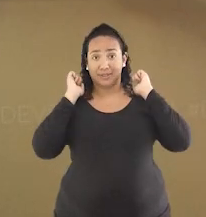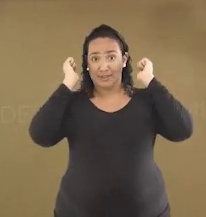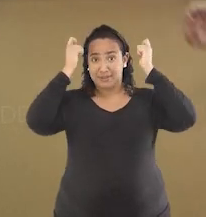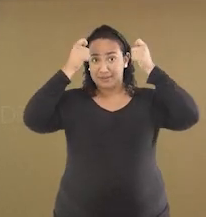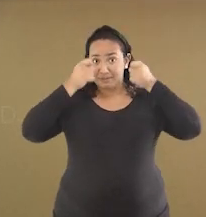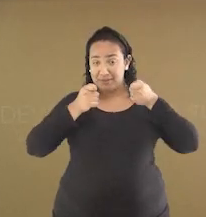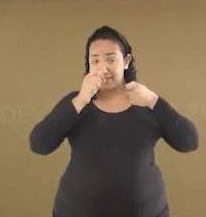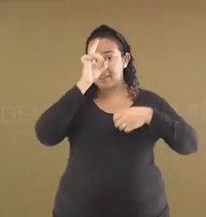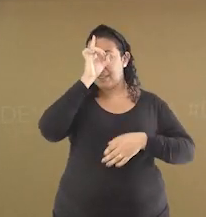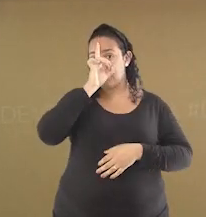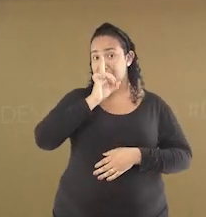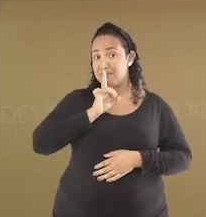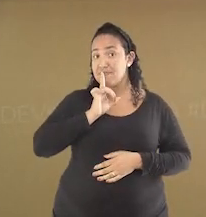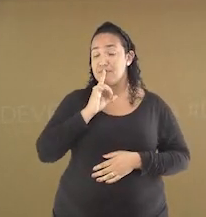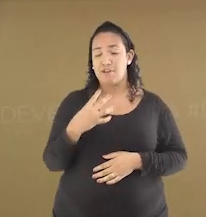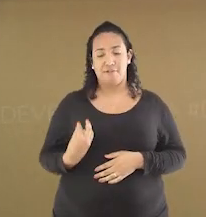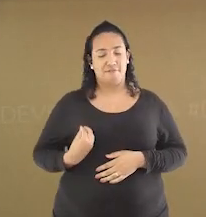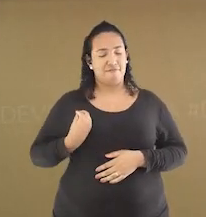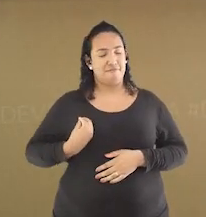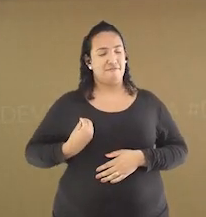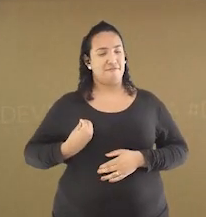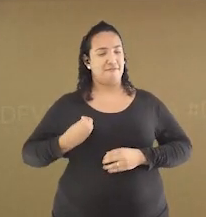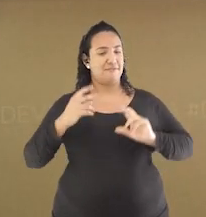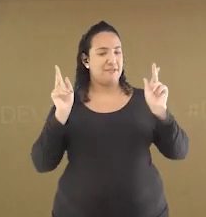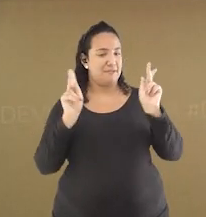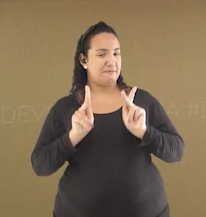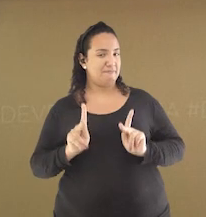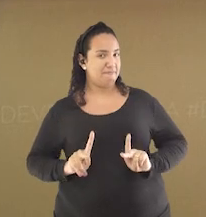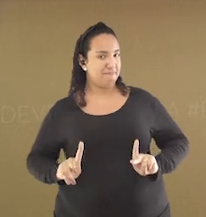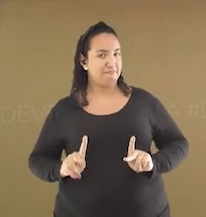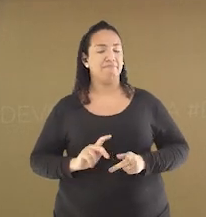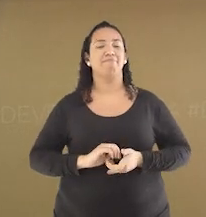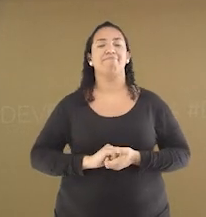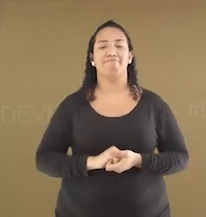Chapeuzinho Amarelo vive muito bem.